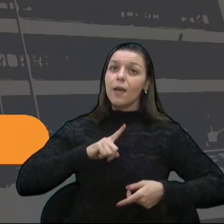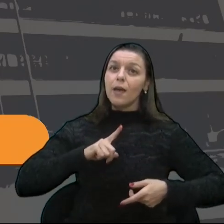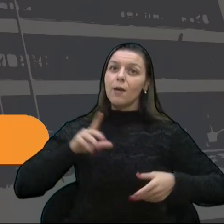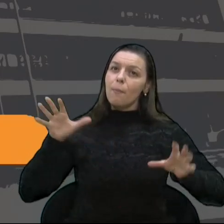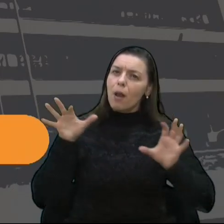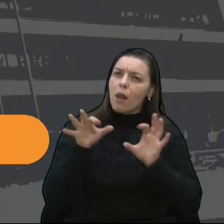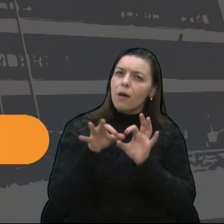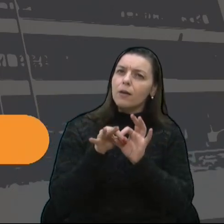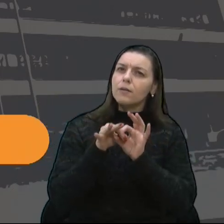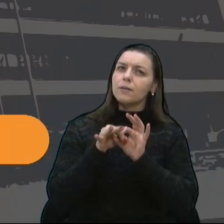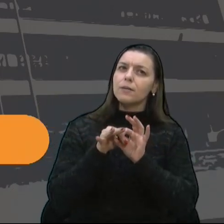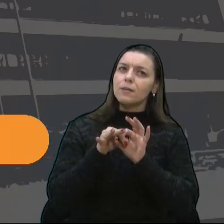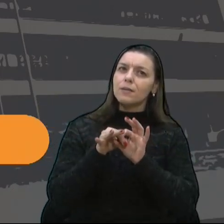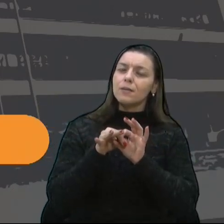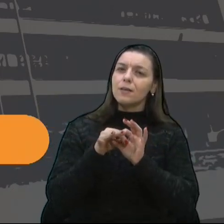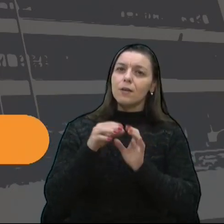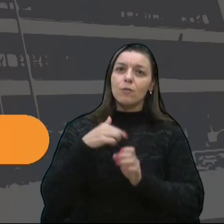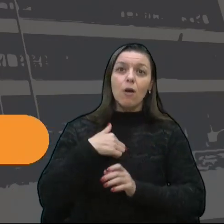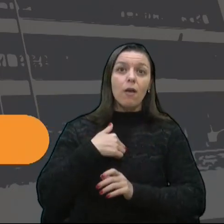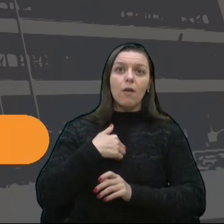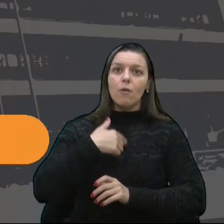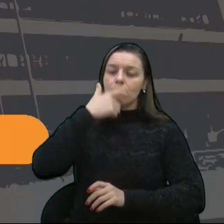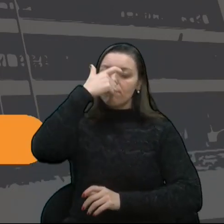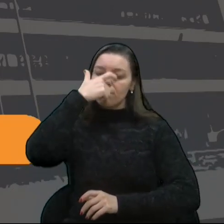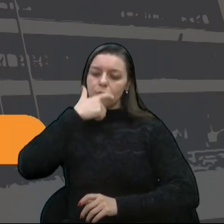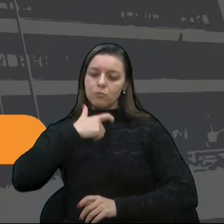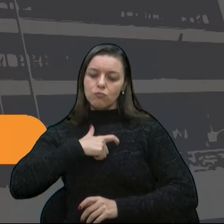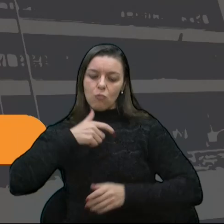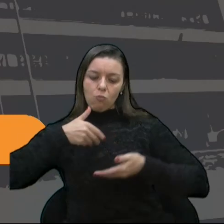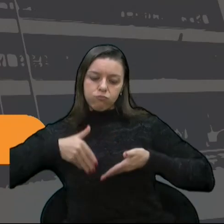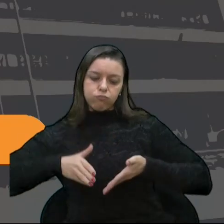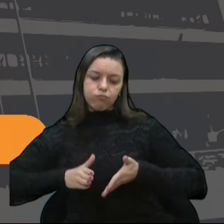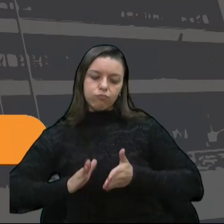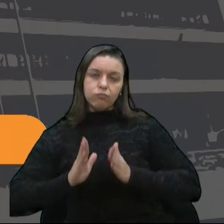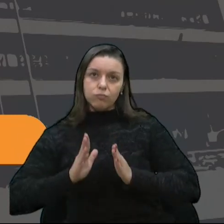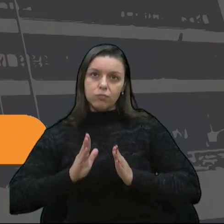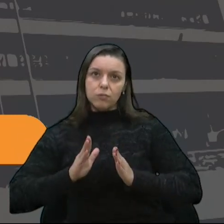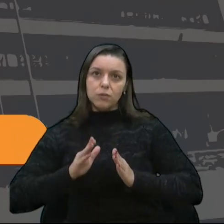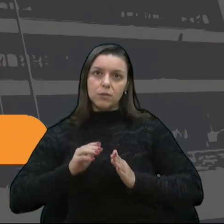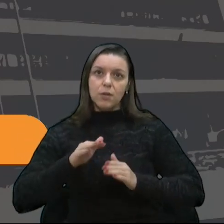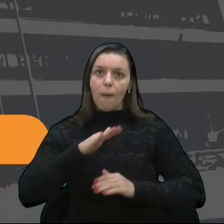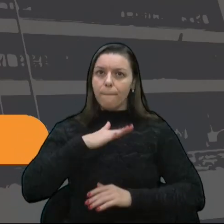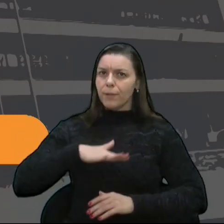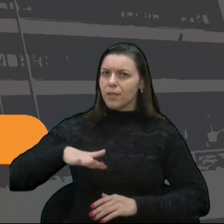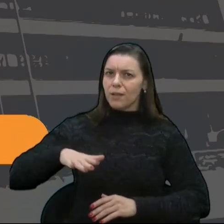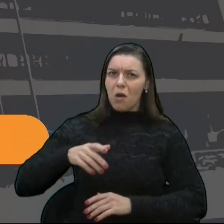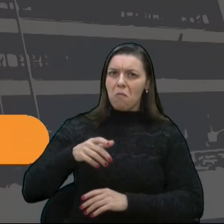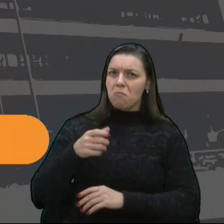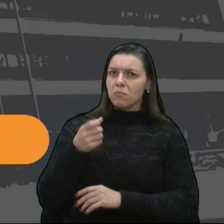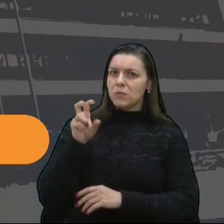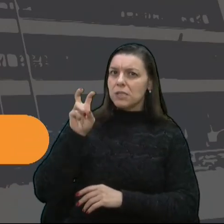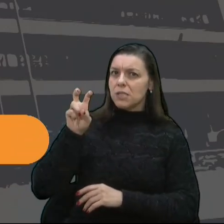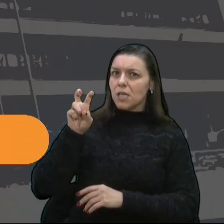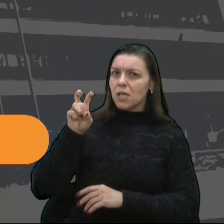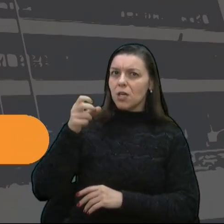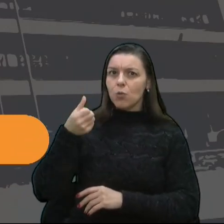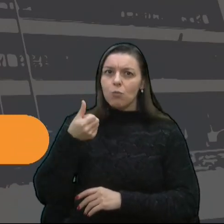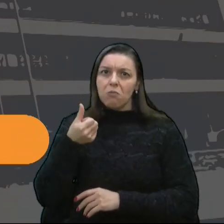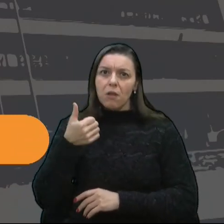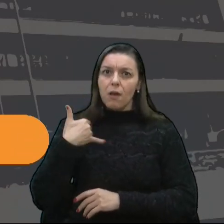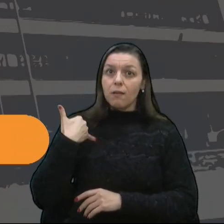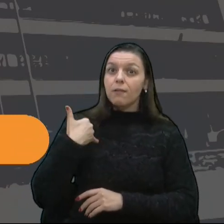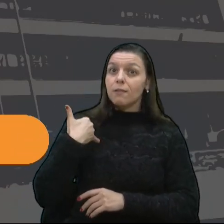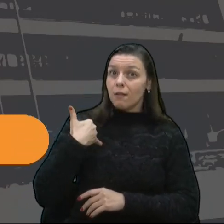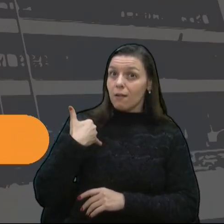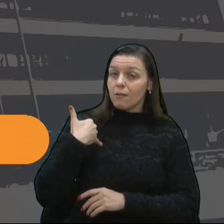ao Alexandre desde que nasceu, né? Eu era um menino de 5, 6 anos de idade que sentava